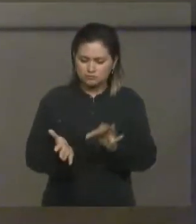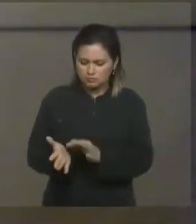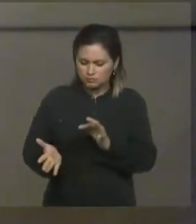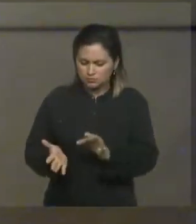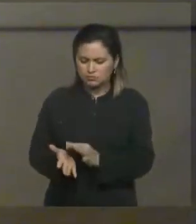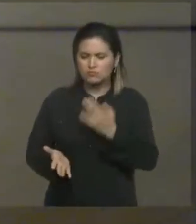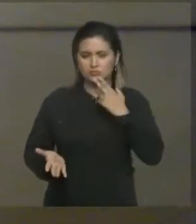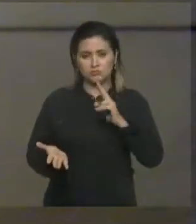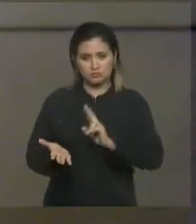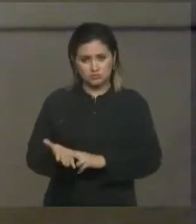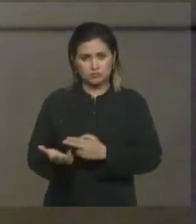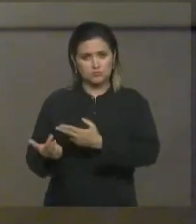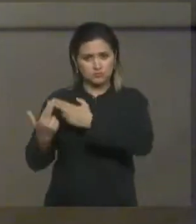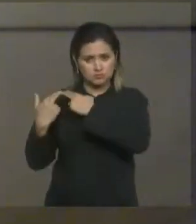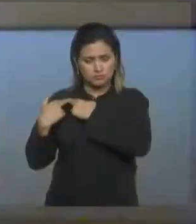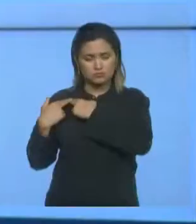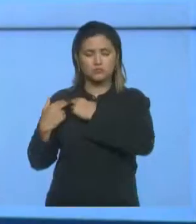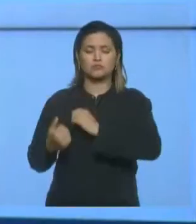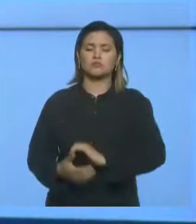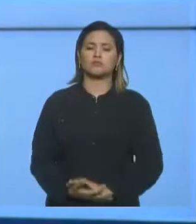compromisso. Pode passar.